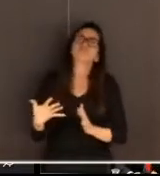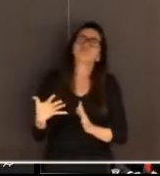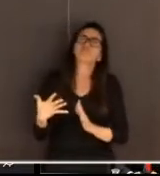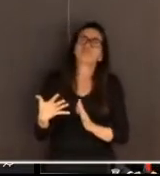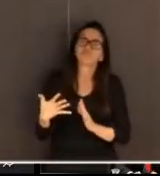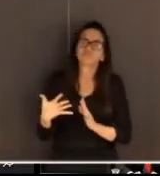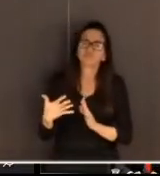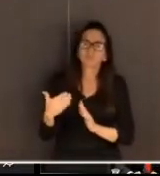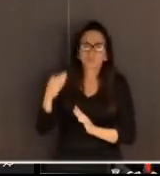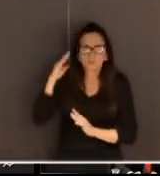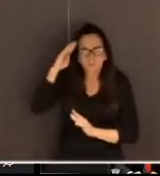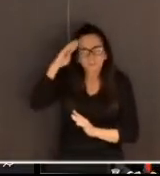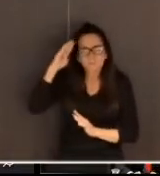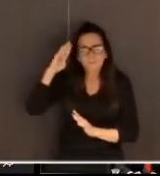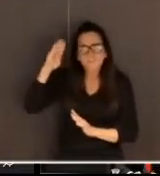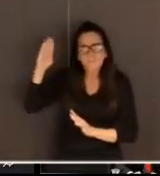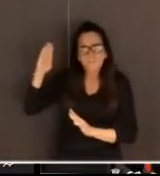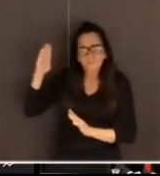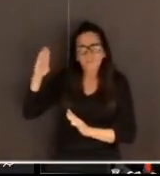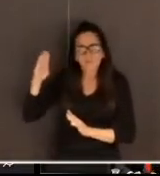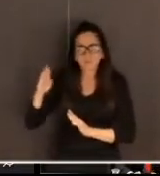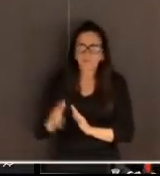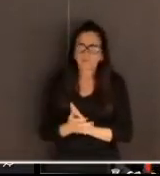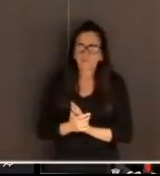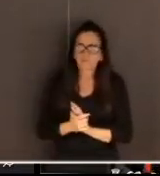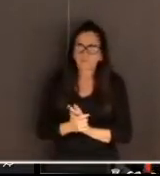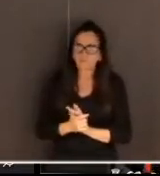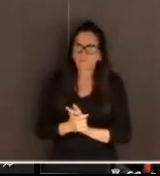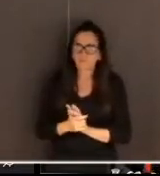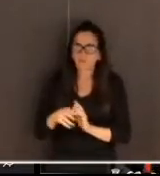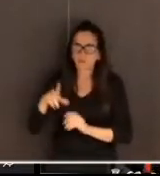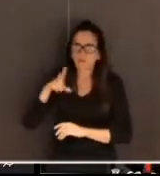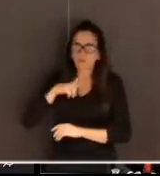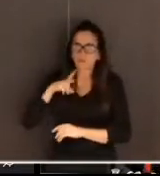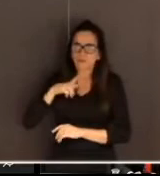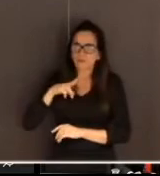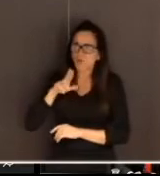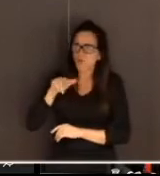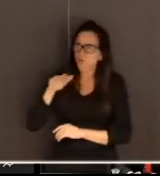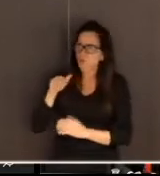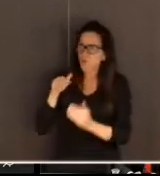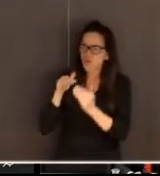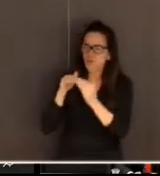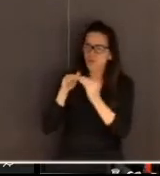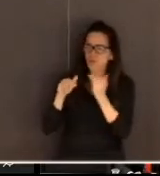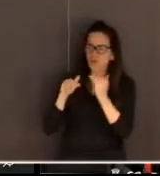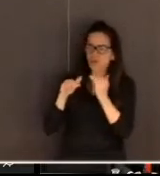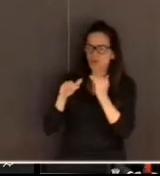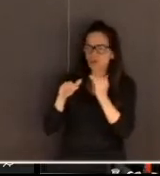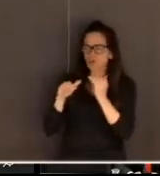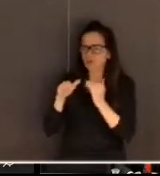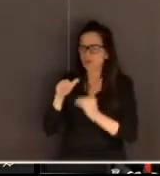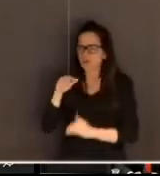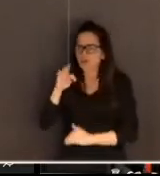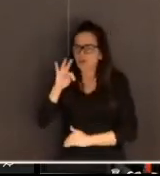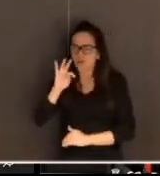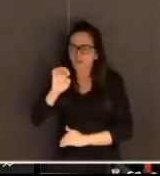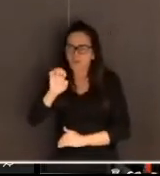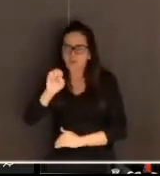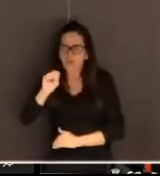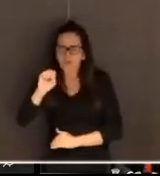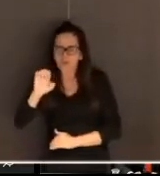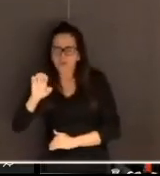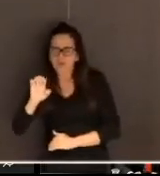tese absolutória deve vir primeiro. Particularmente, nunca concordei com essa tese, porque acredito que a